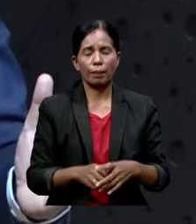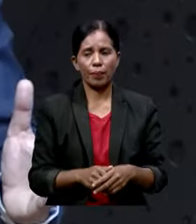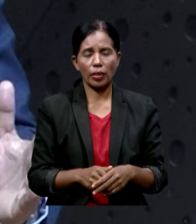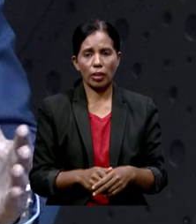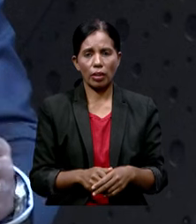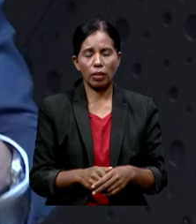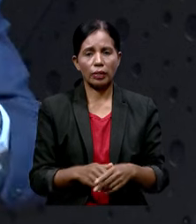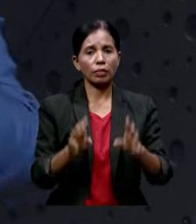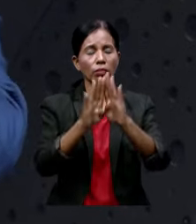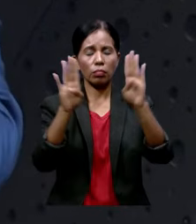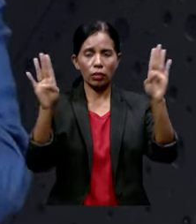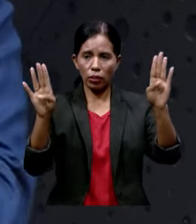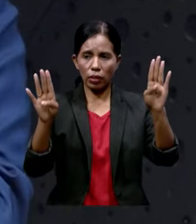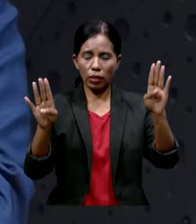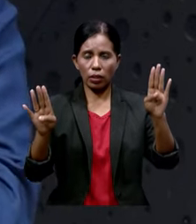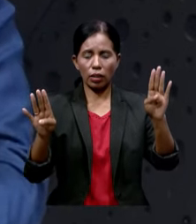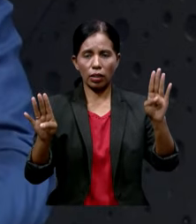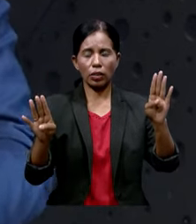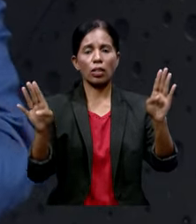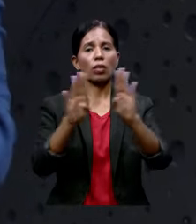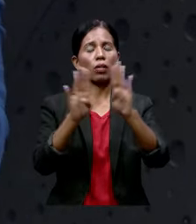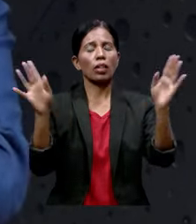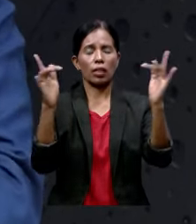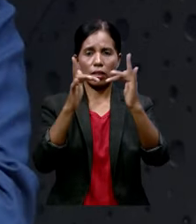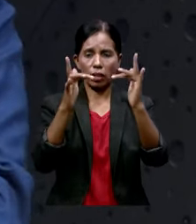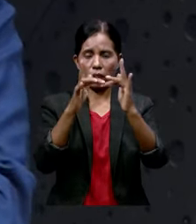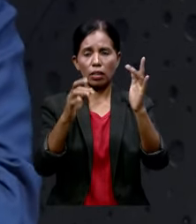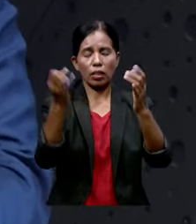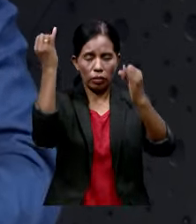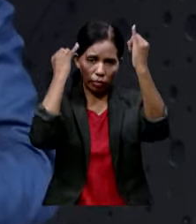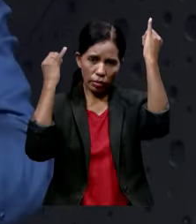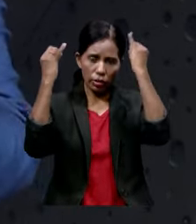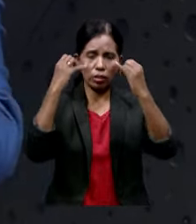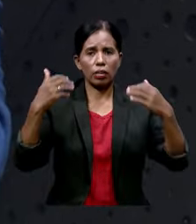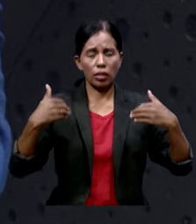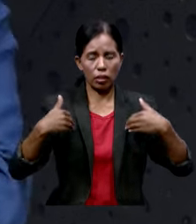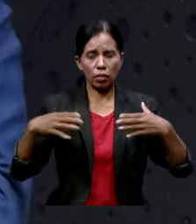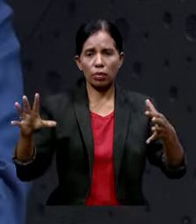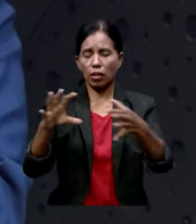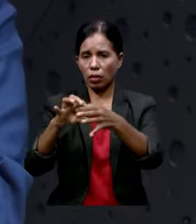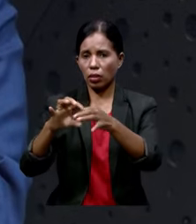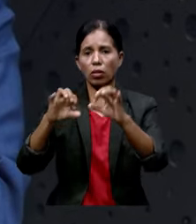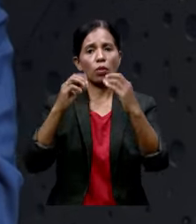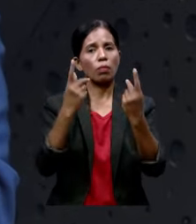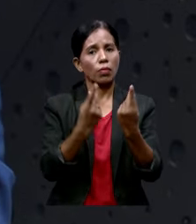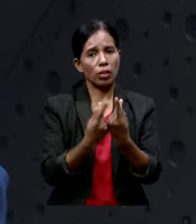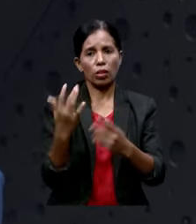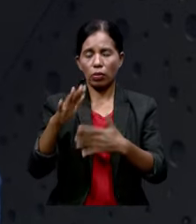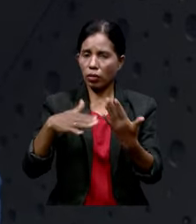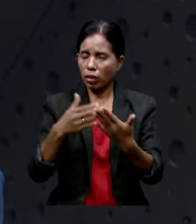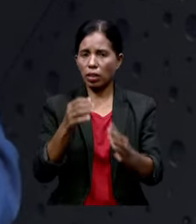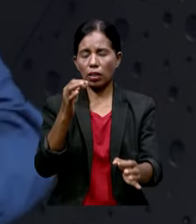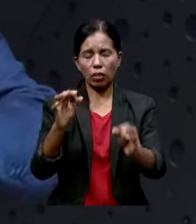portal ida ne. Hanesa plataforma online ida ne aberto bele iha mos ligação ho empresa sira. Karik empresa